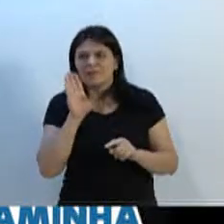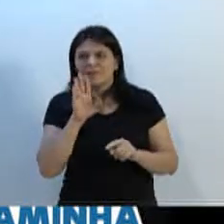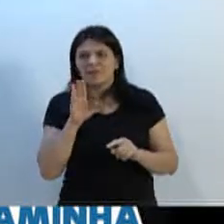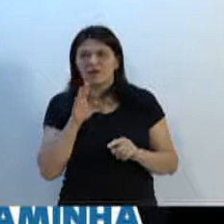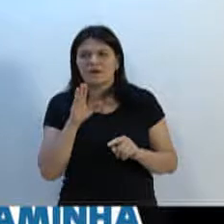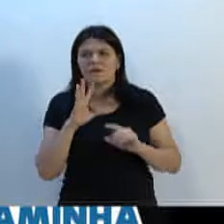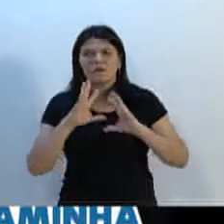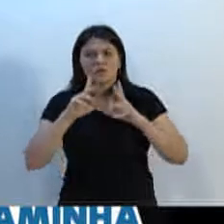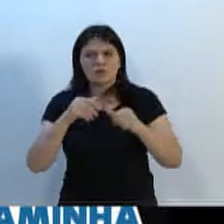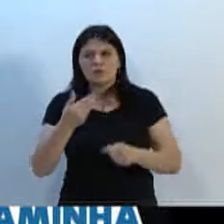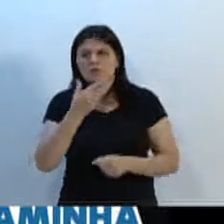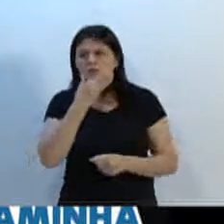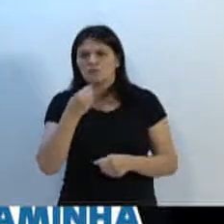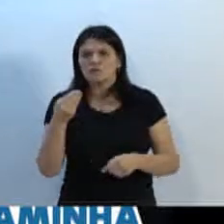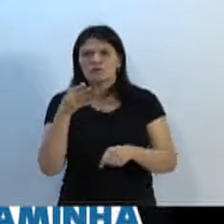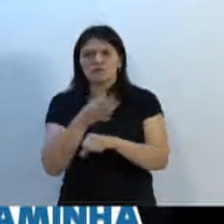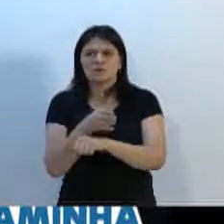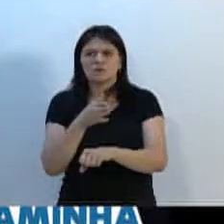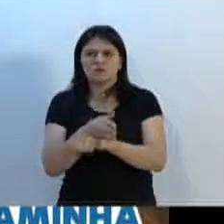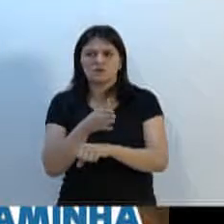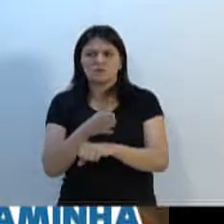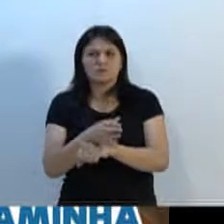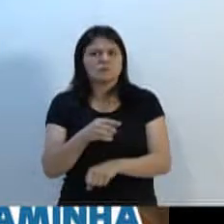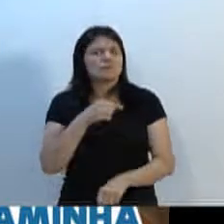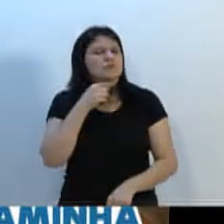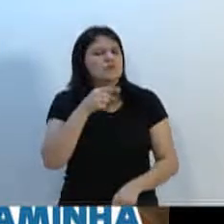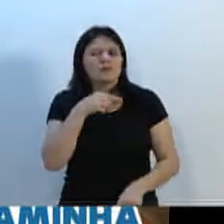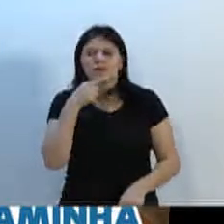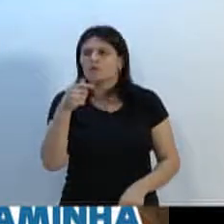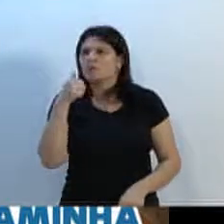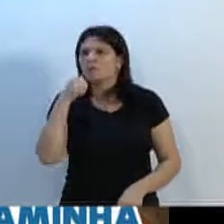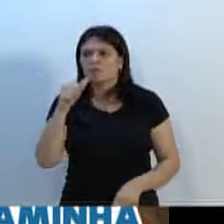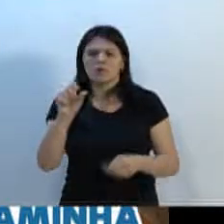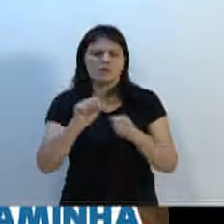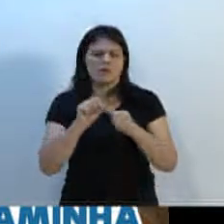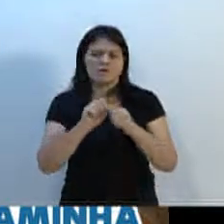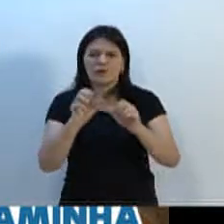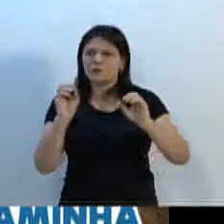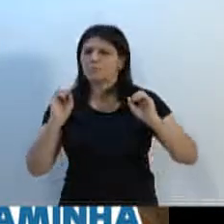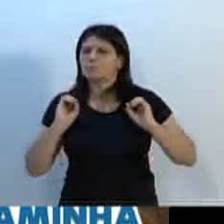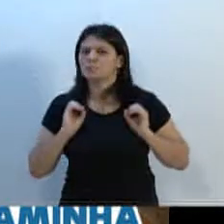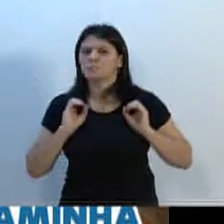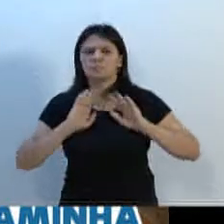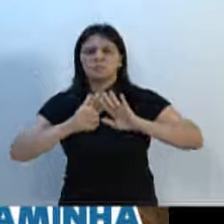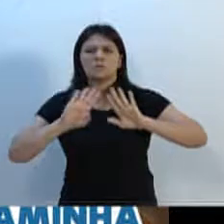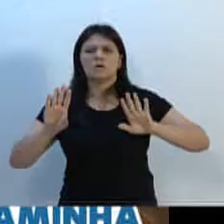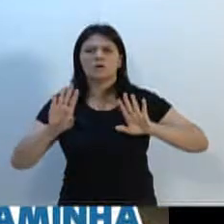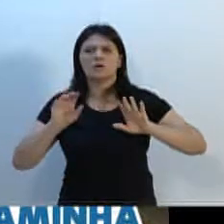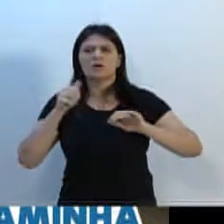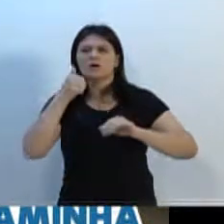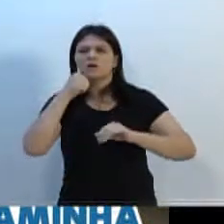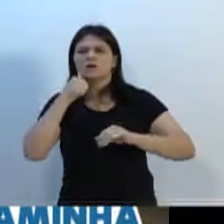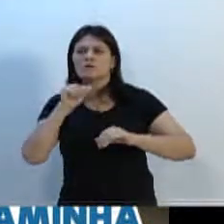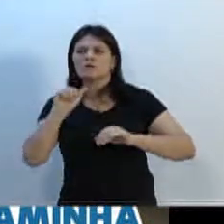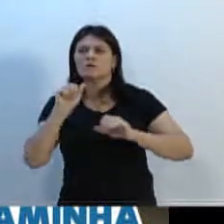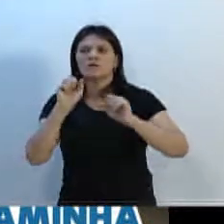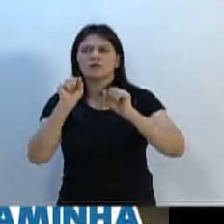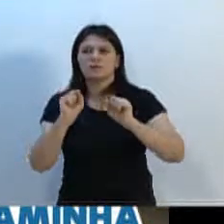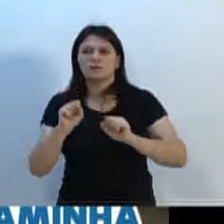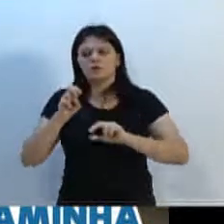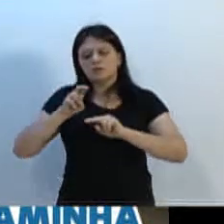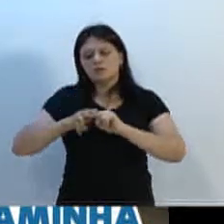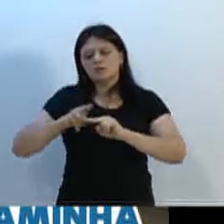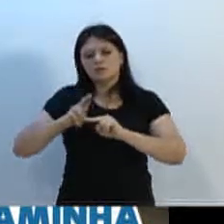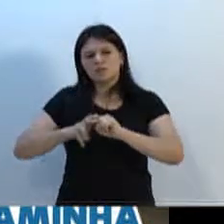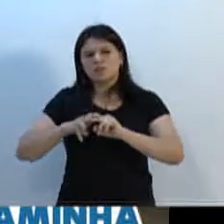todos os homens participam, nenhuma mulher bota a mão na massa, ou seja, eles fazem com que as mulheres fiquem